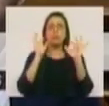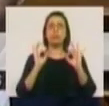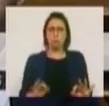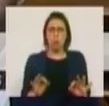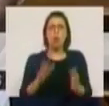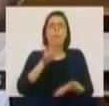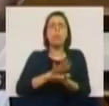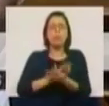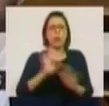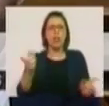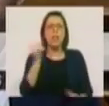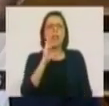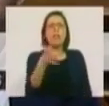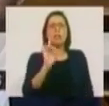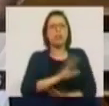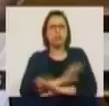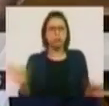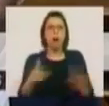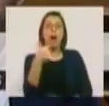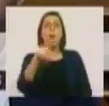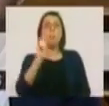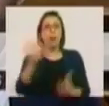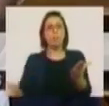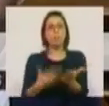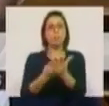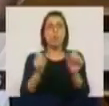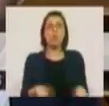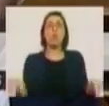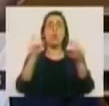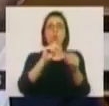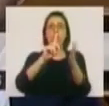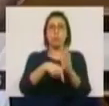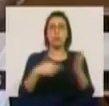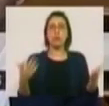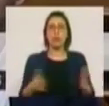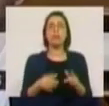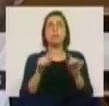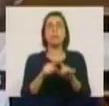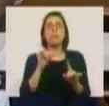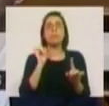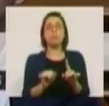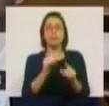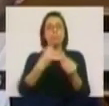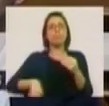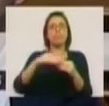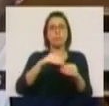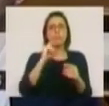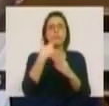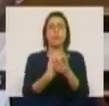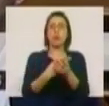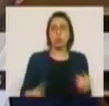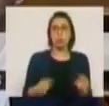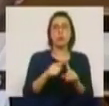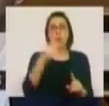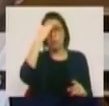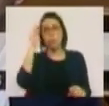já foi publicada no dia 16. O Bloco de Esquerda apresentou hoje um novo projeto que visa complementar esta resolução